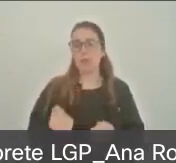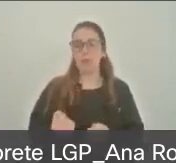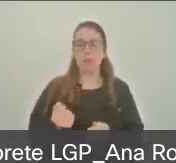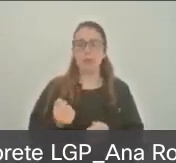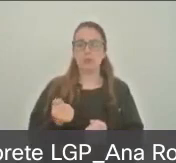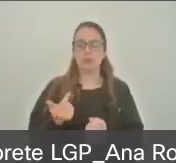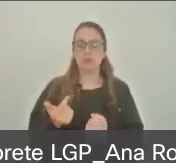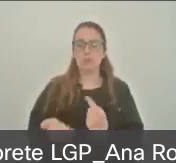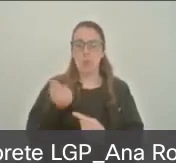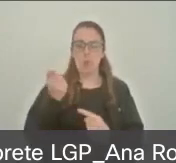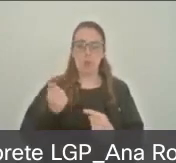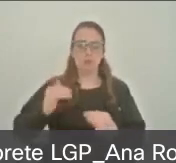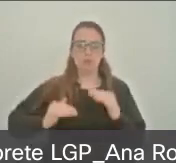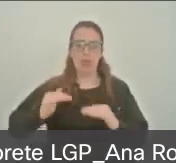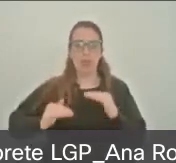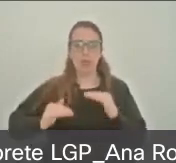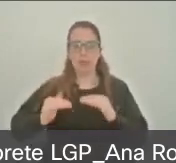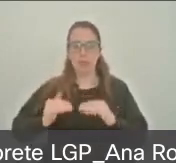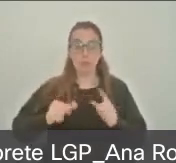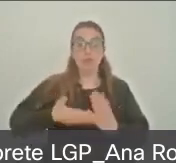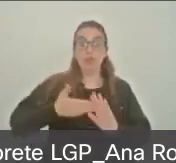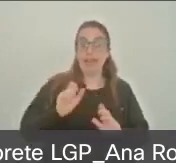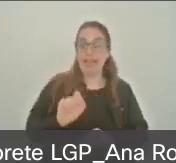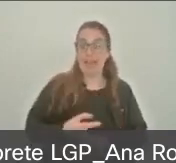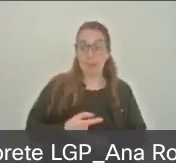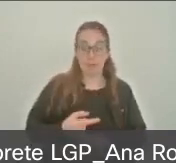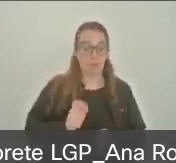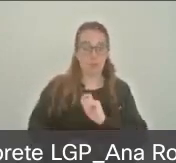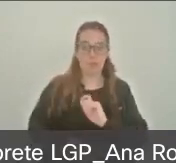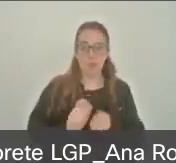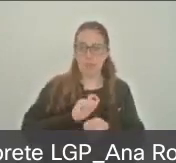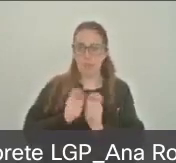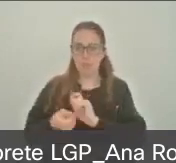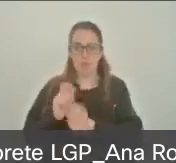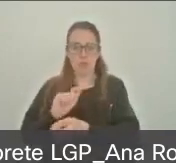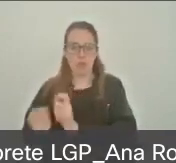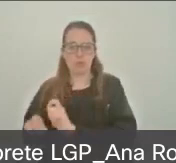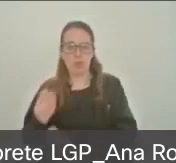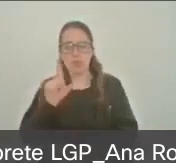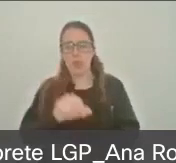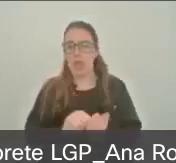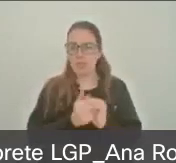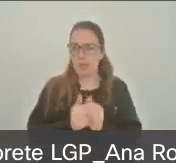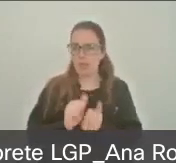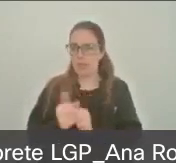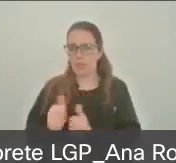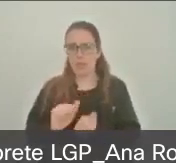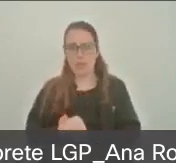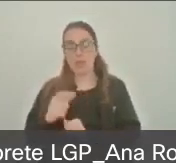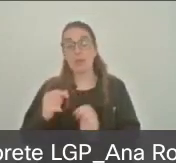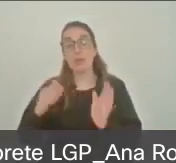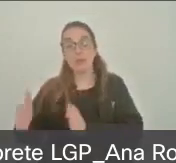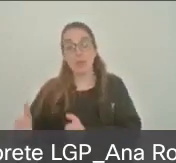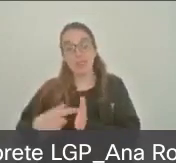encontrar um equilíbrio entre a urgência diária dos prestadores no sentido de se adaptarem à realidade Covid e à